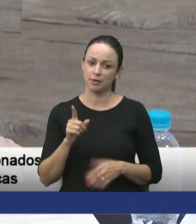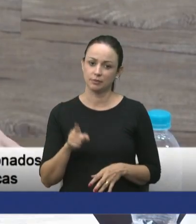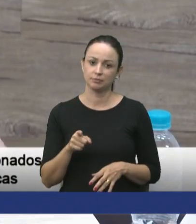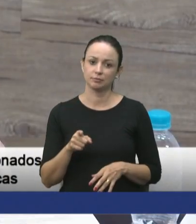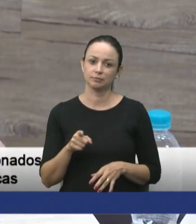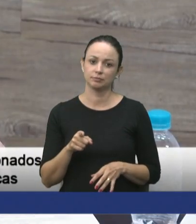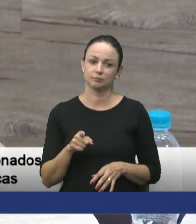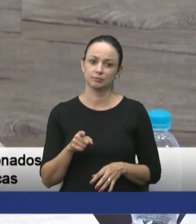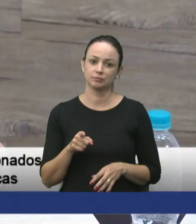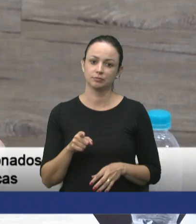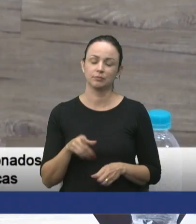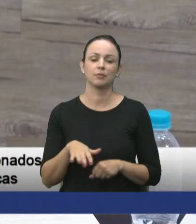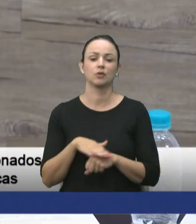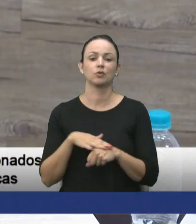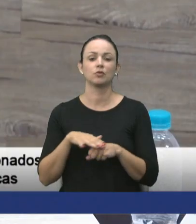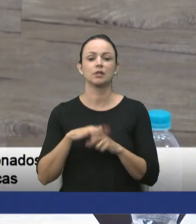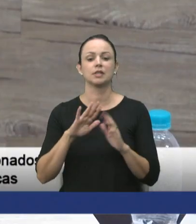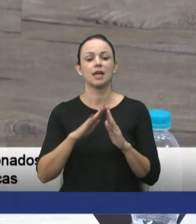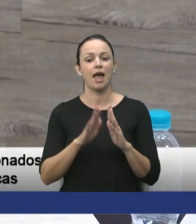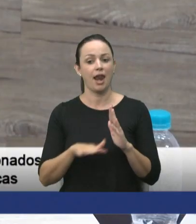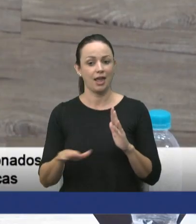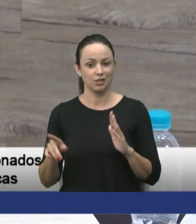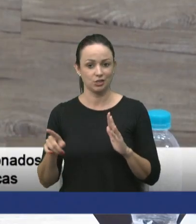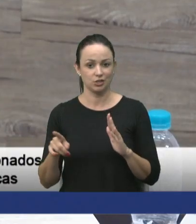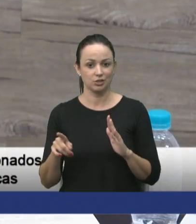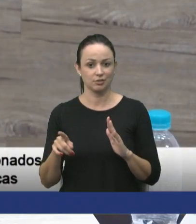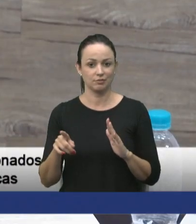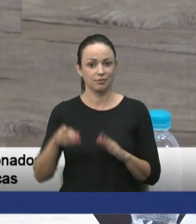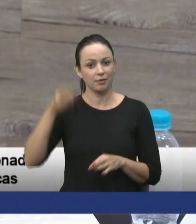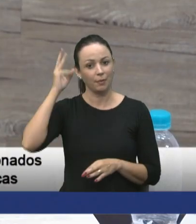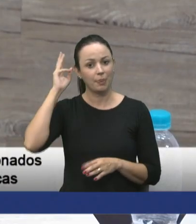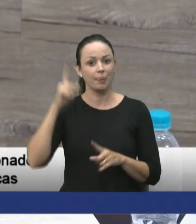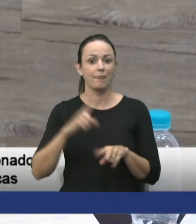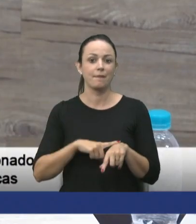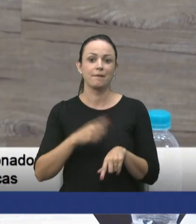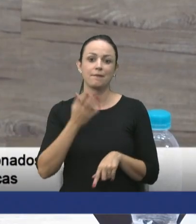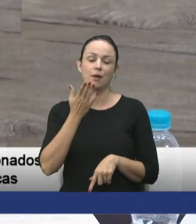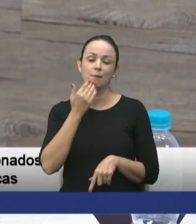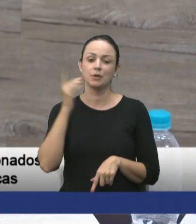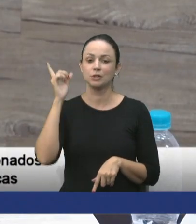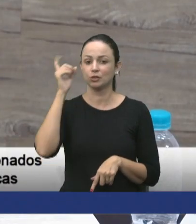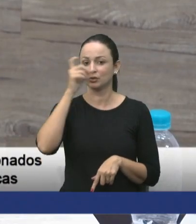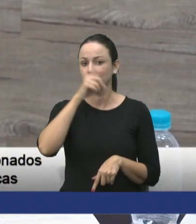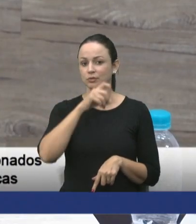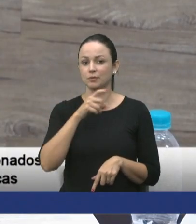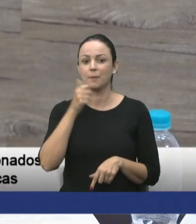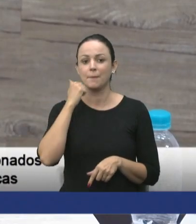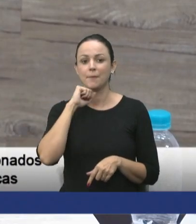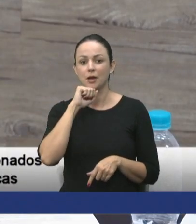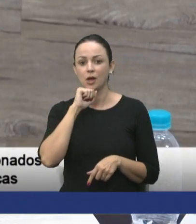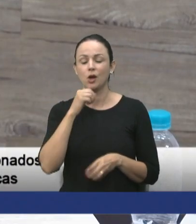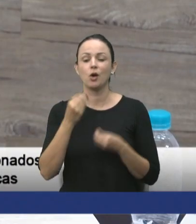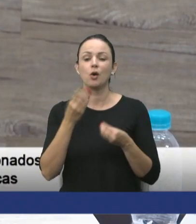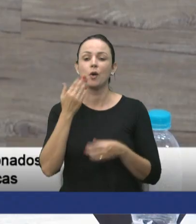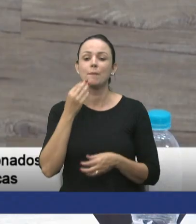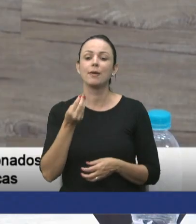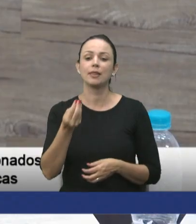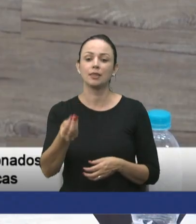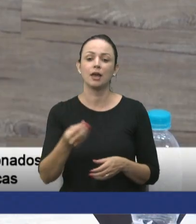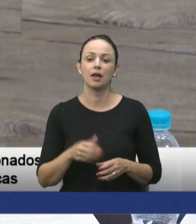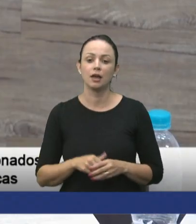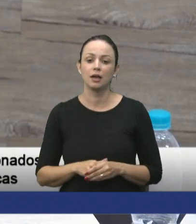Aí, conversando com a creche, Mateus, na hora de almoçar é difícil. Mãe, como que você dá comida para